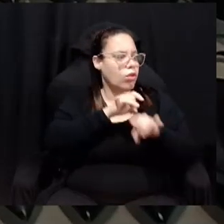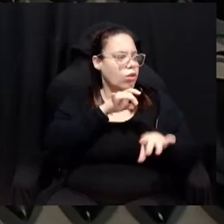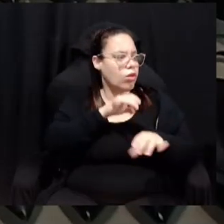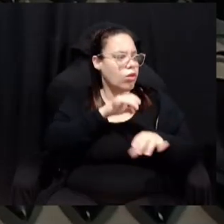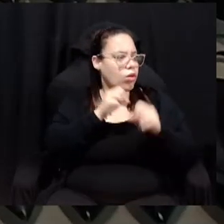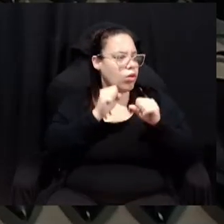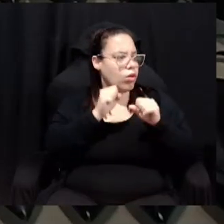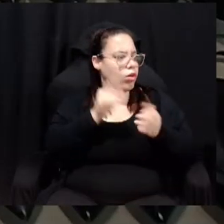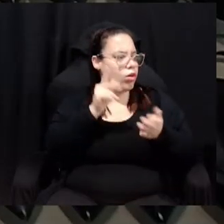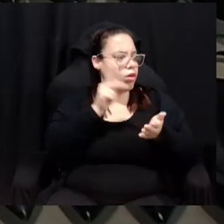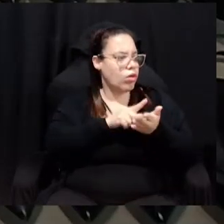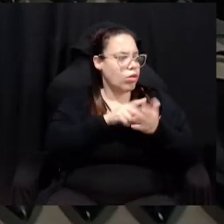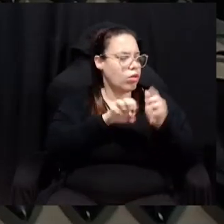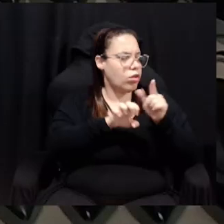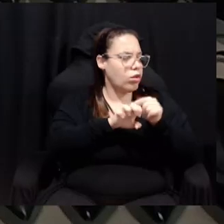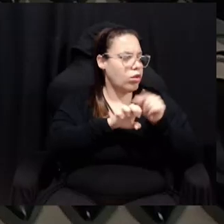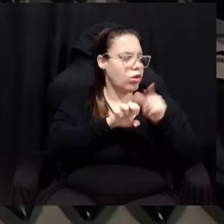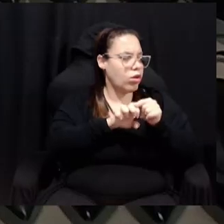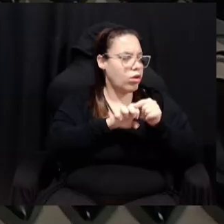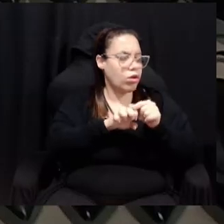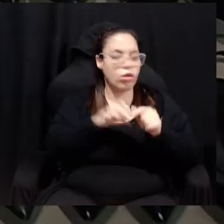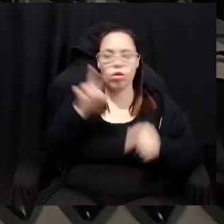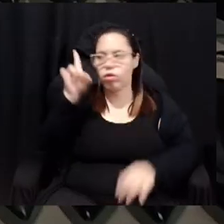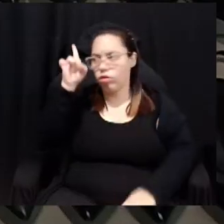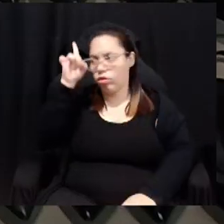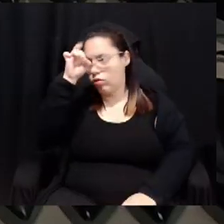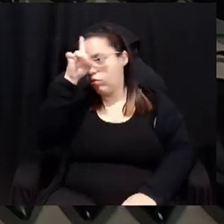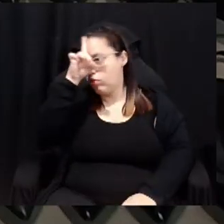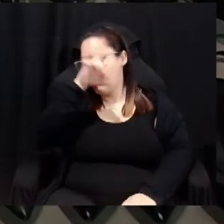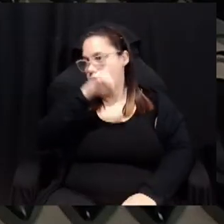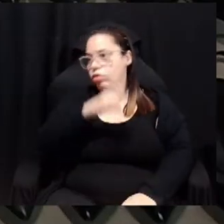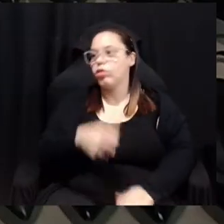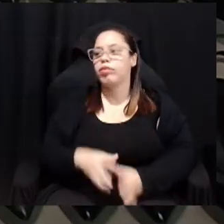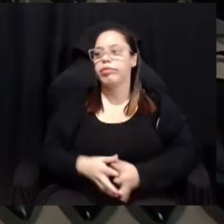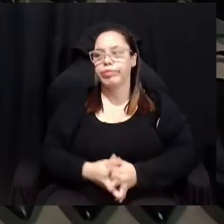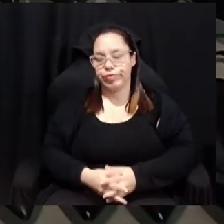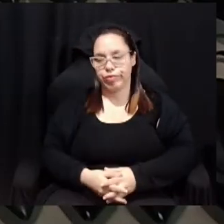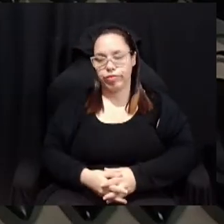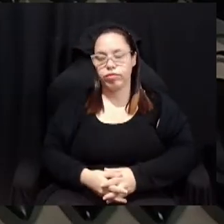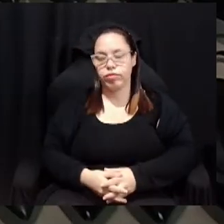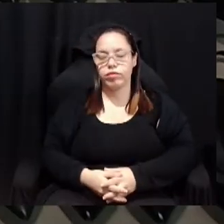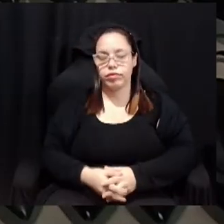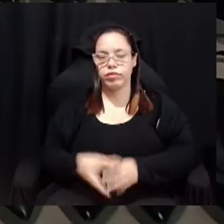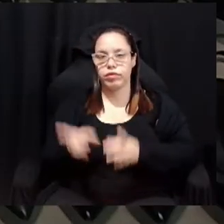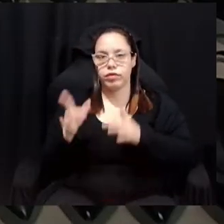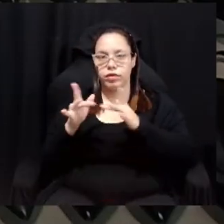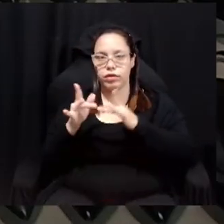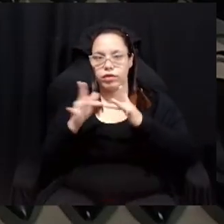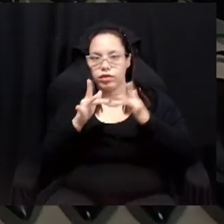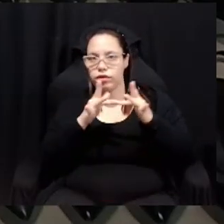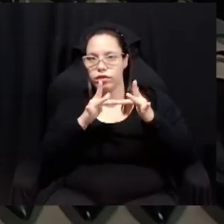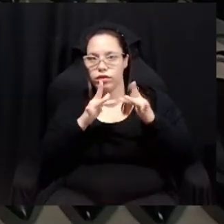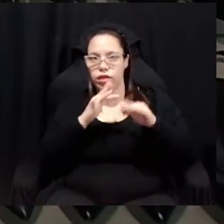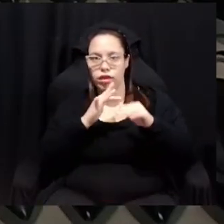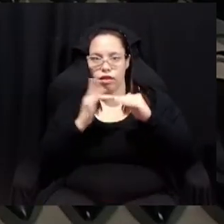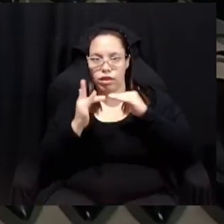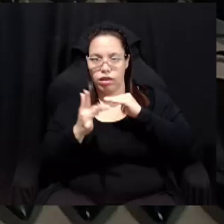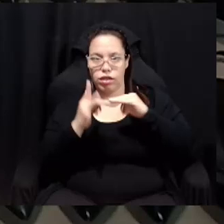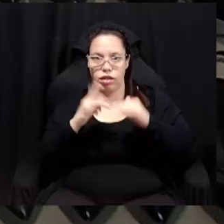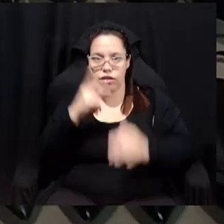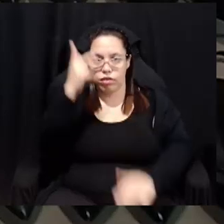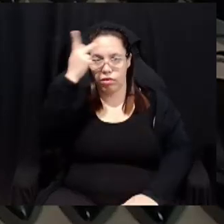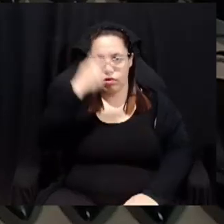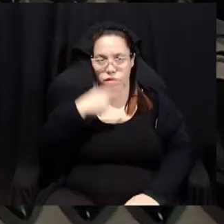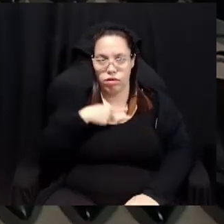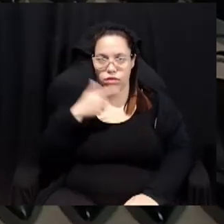efetivar o seu negócio? Foi desafiador, porque eu tinha contato ali mesmo nas minhas redes pessoais, eu não tinha essa